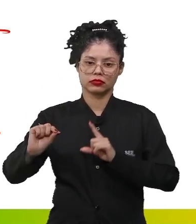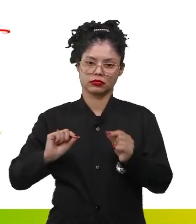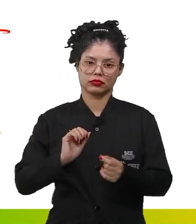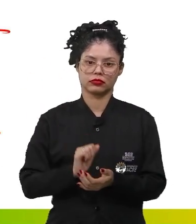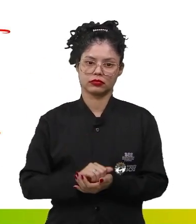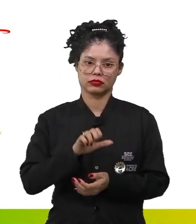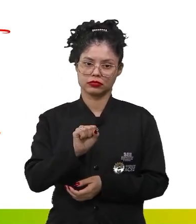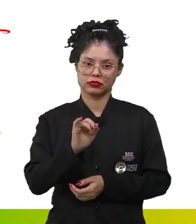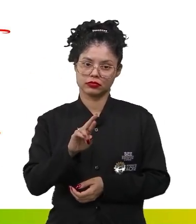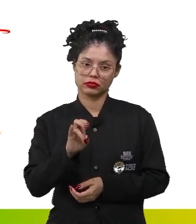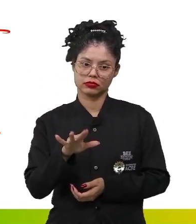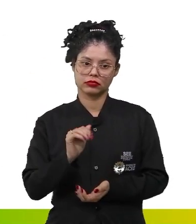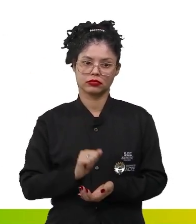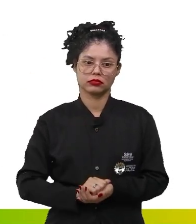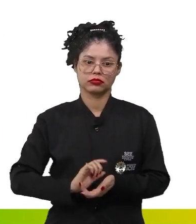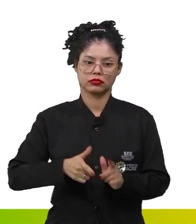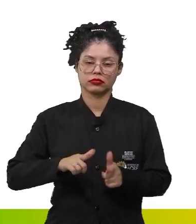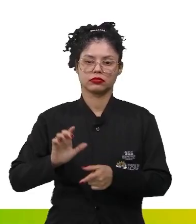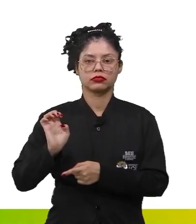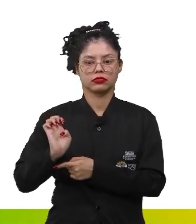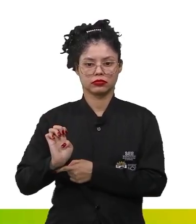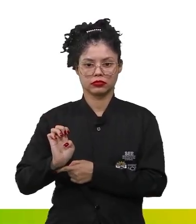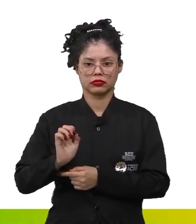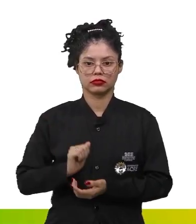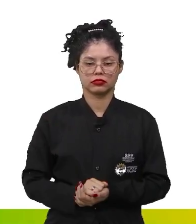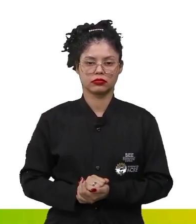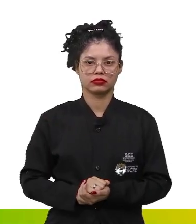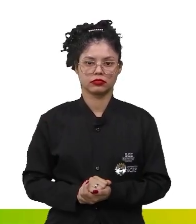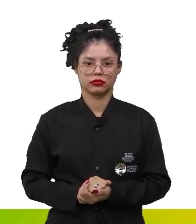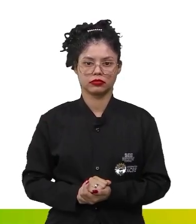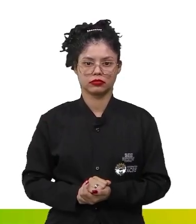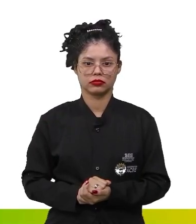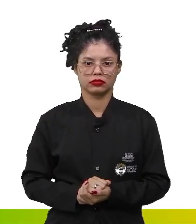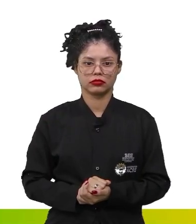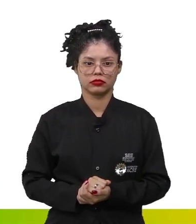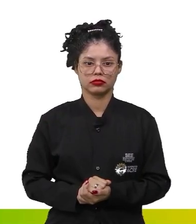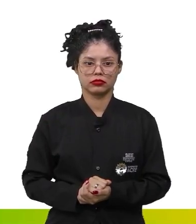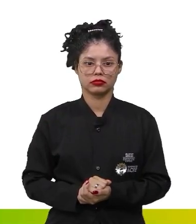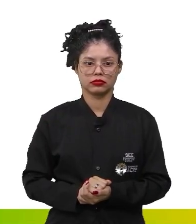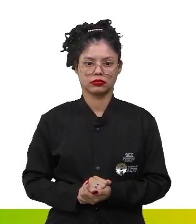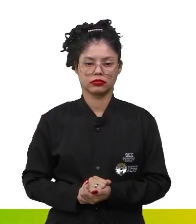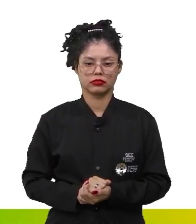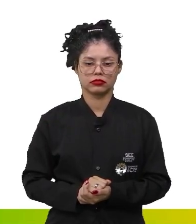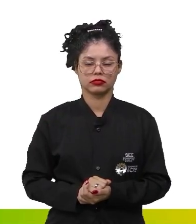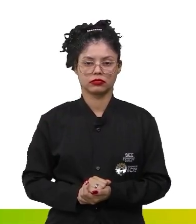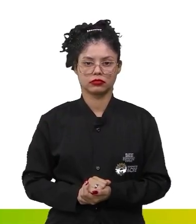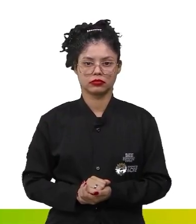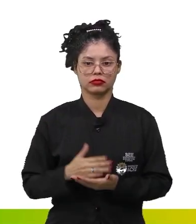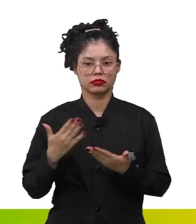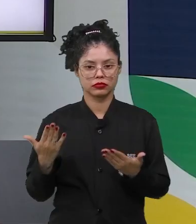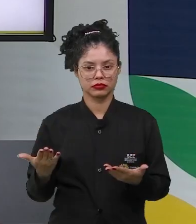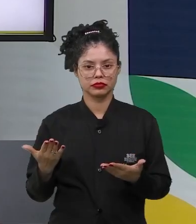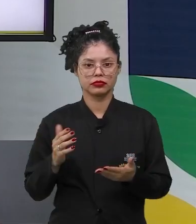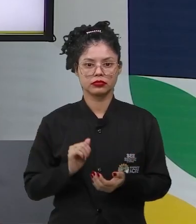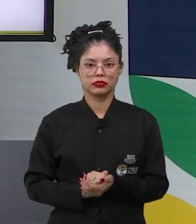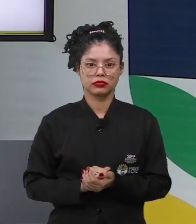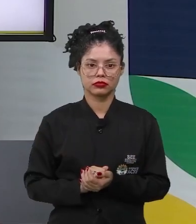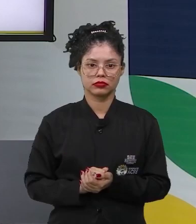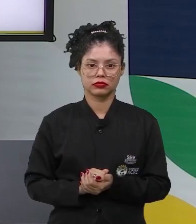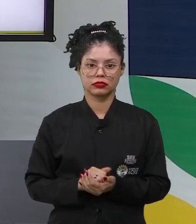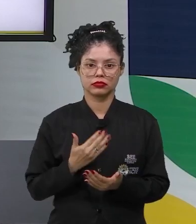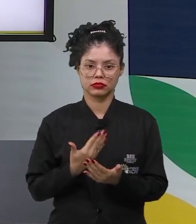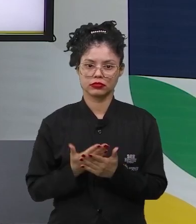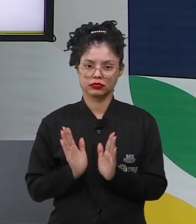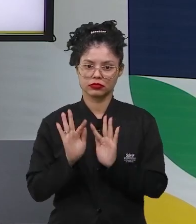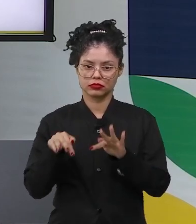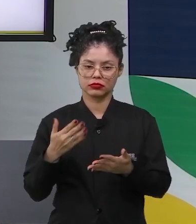da Síria. Logo, a alternativa correta é a alternativa E. Ok? Então, chegamos aqui